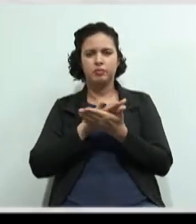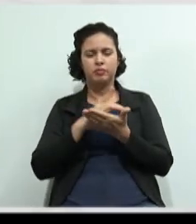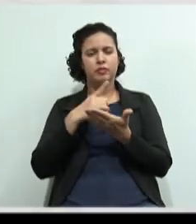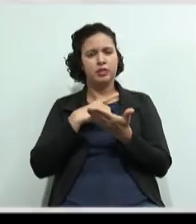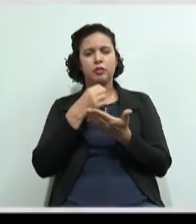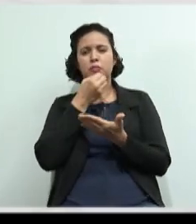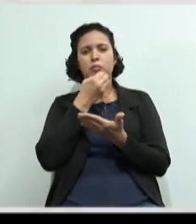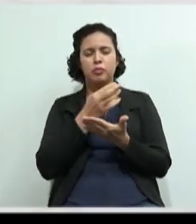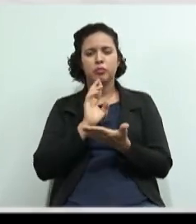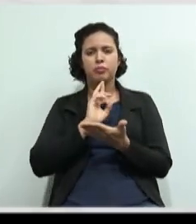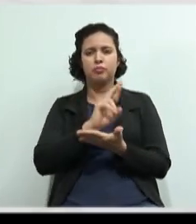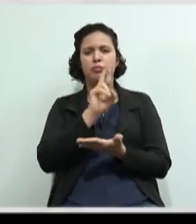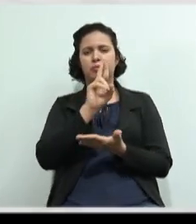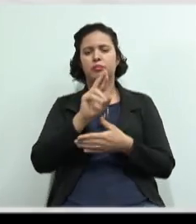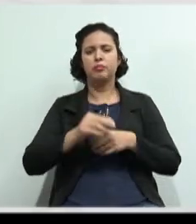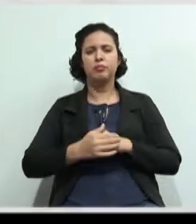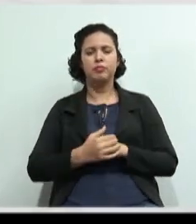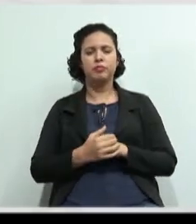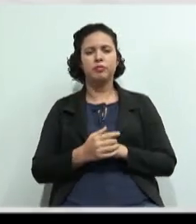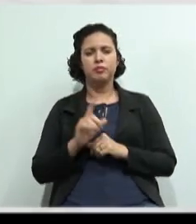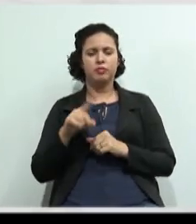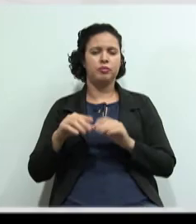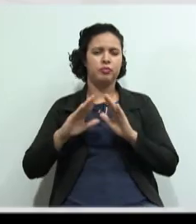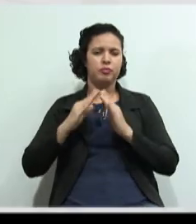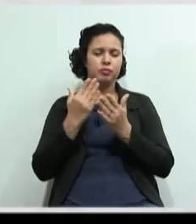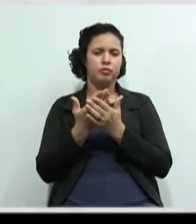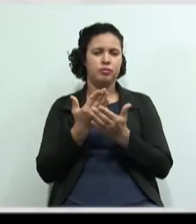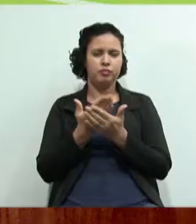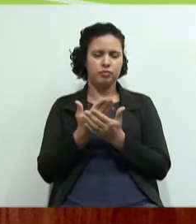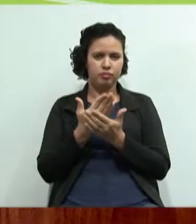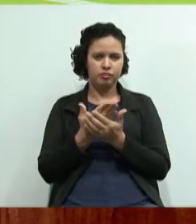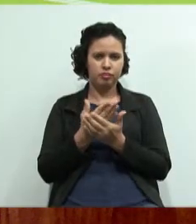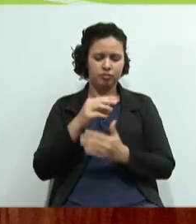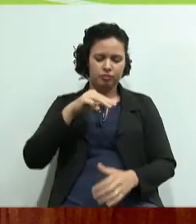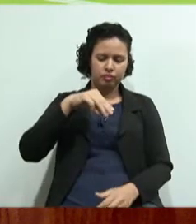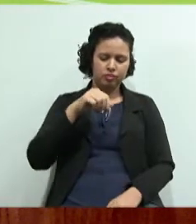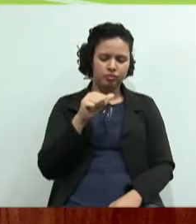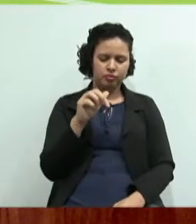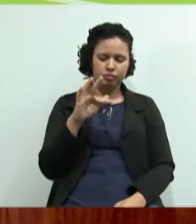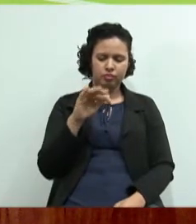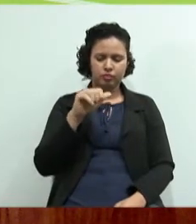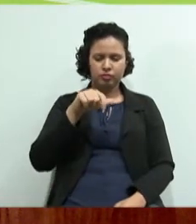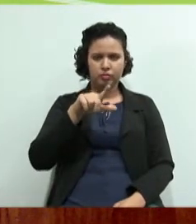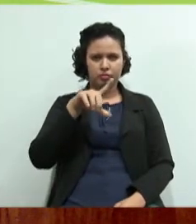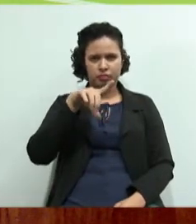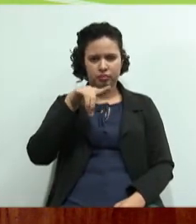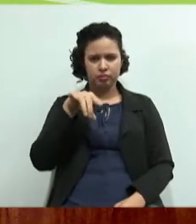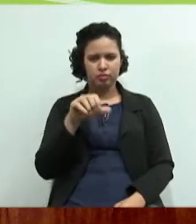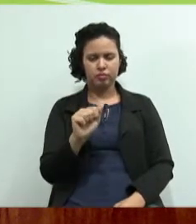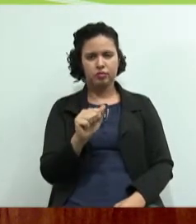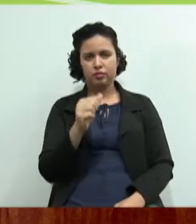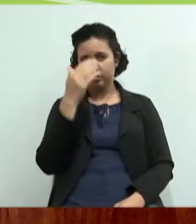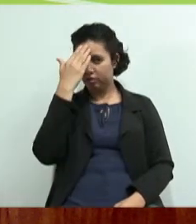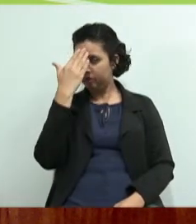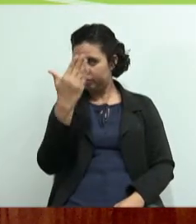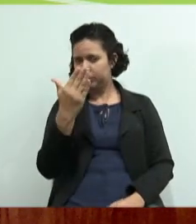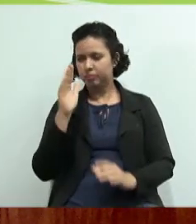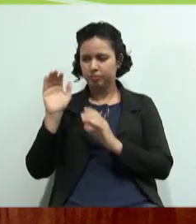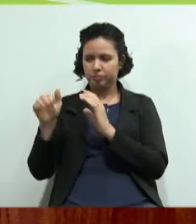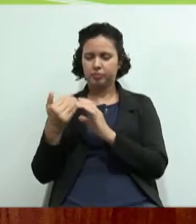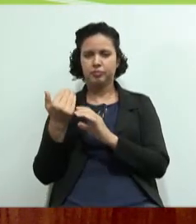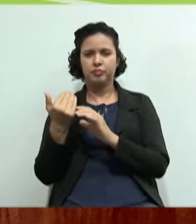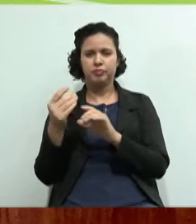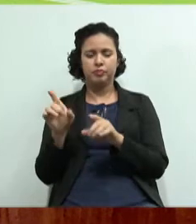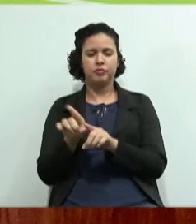bom resultado. Essa é da Escola Mafalda Rodrigues. Obrigado pela participação.